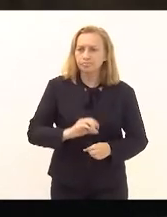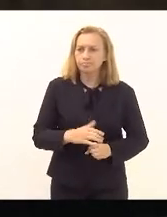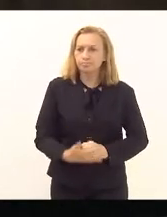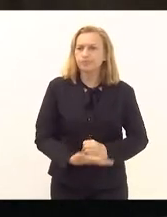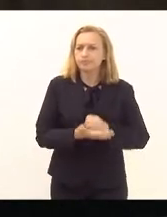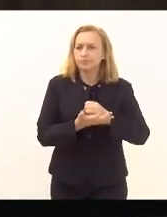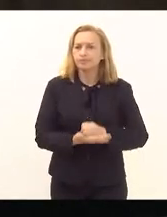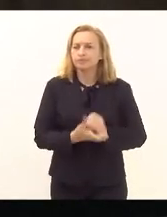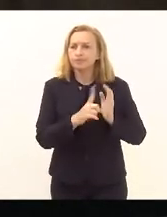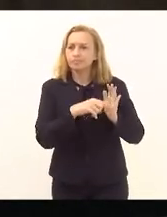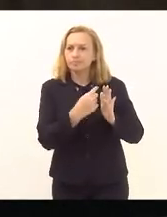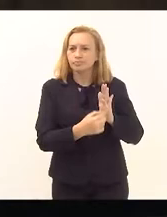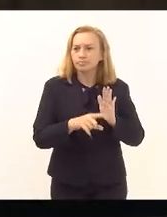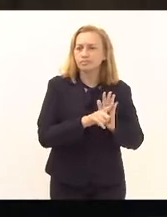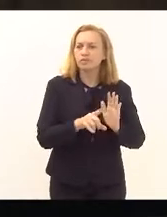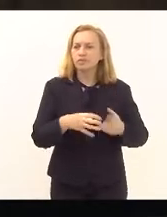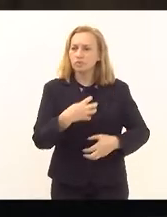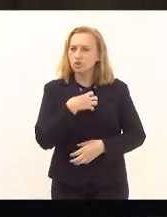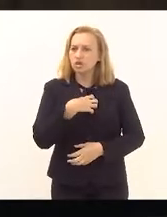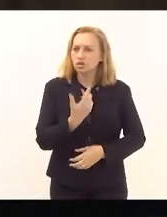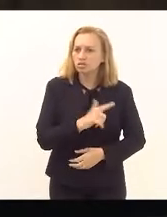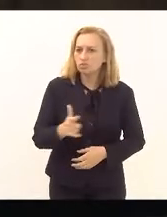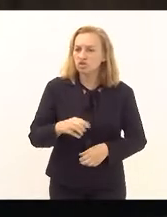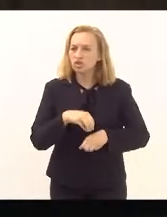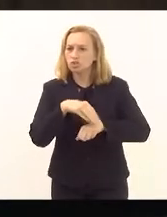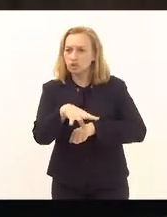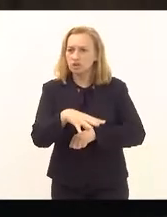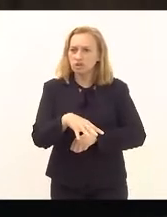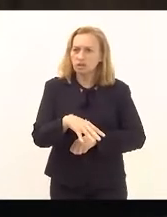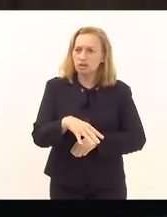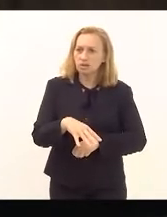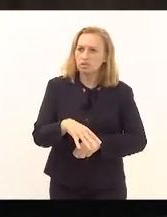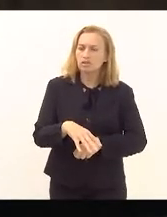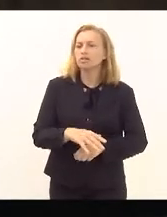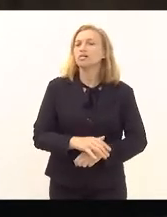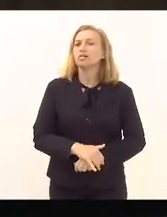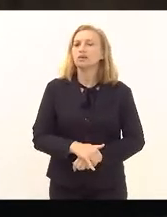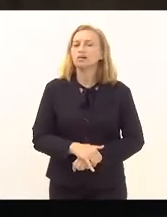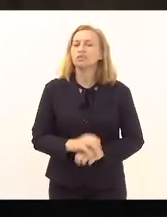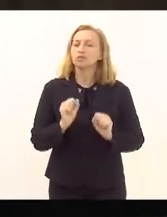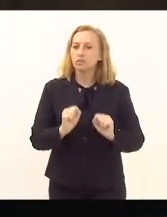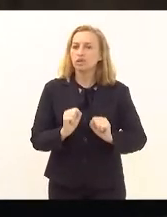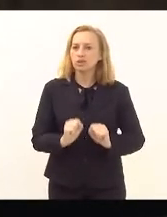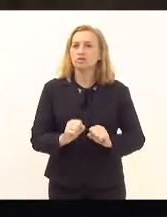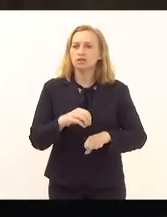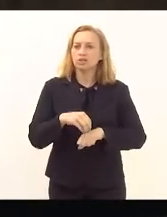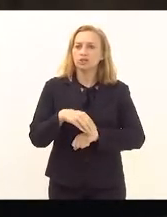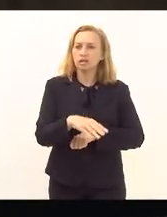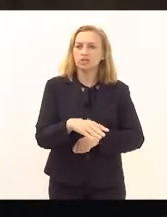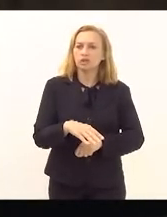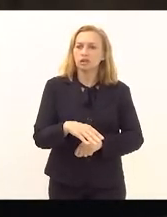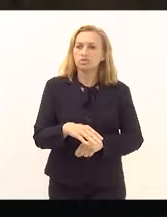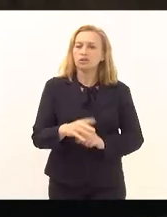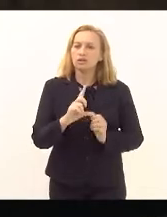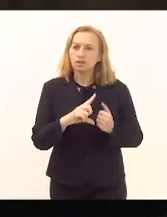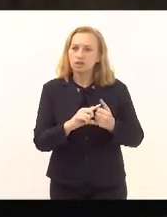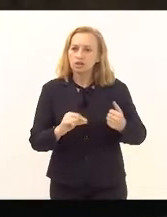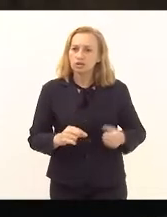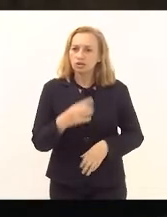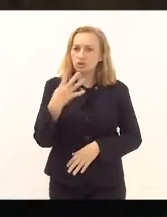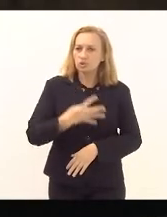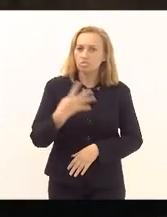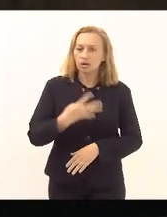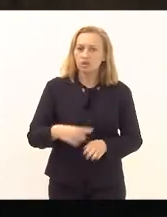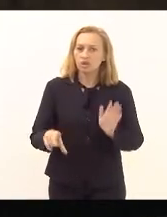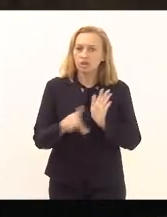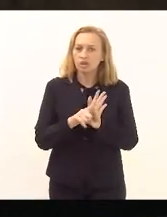veto, no sentido de que não haveria indicação de fonte de custeio, é possível indicar como tal artigo na 4º da